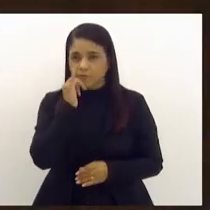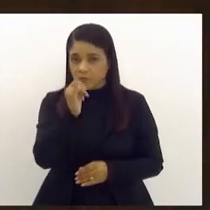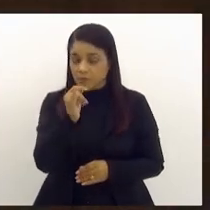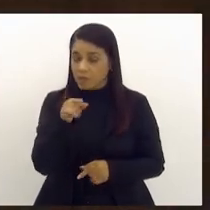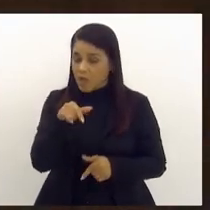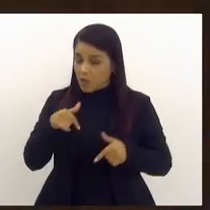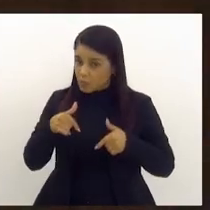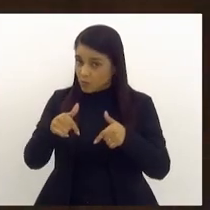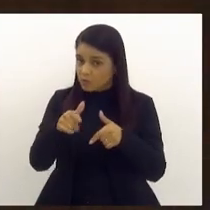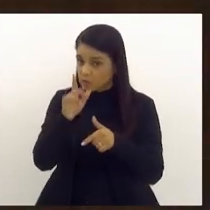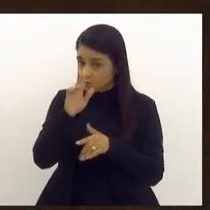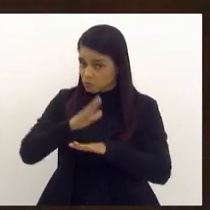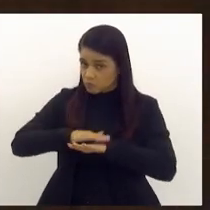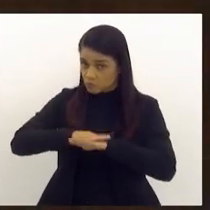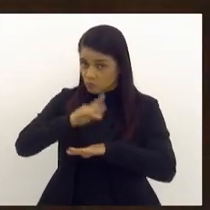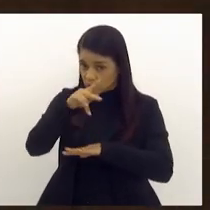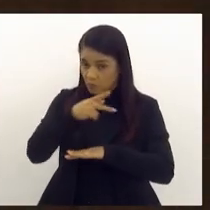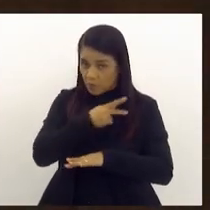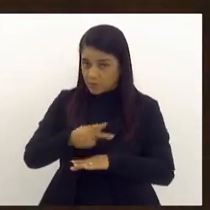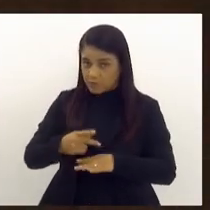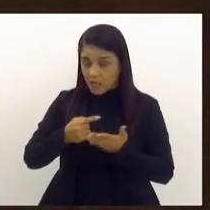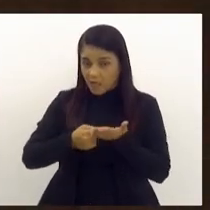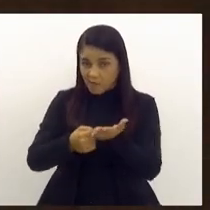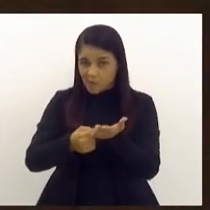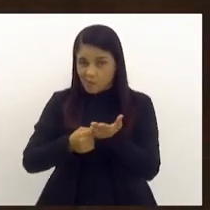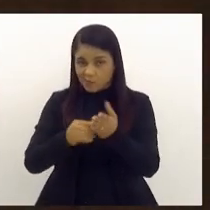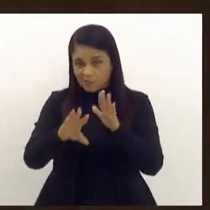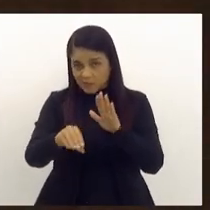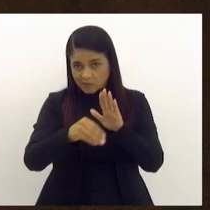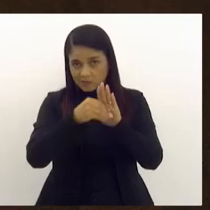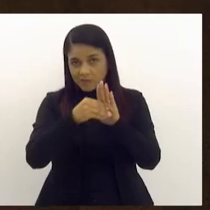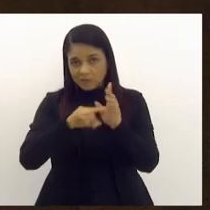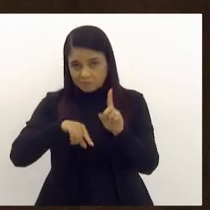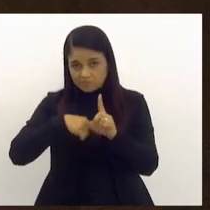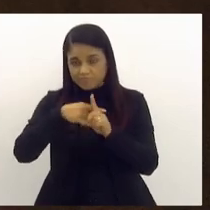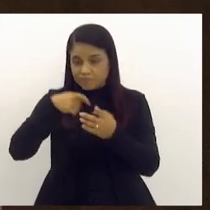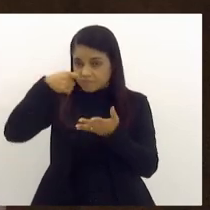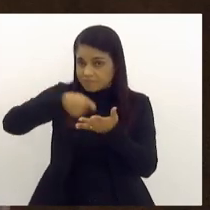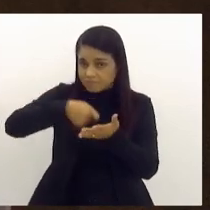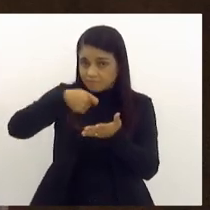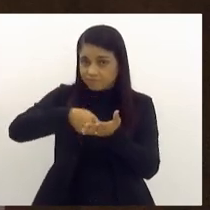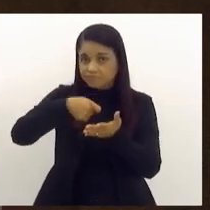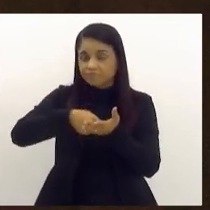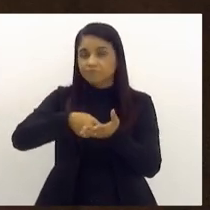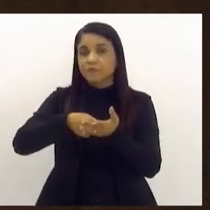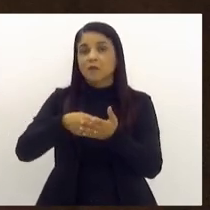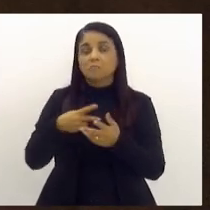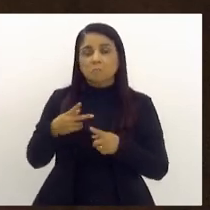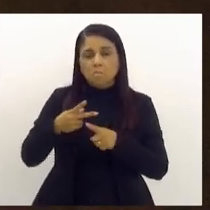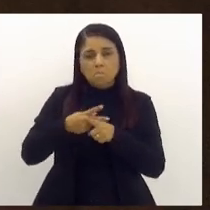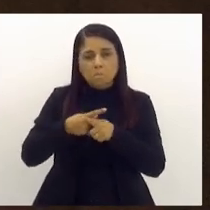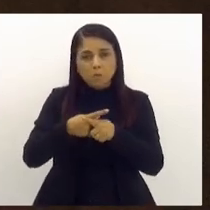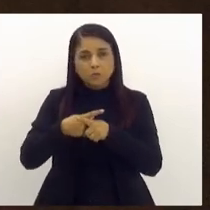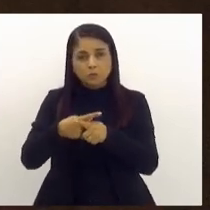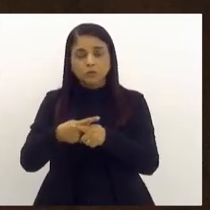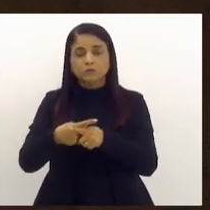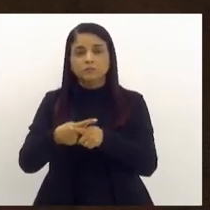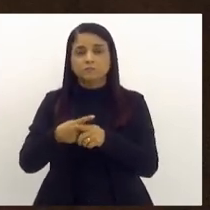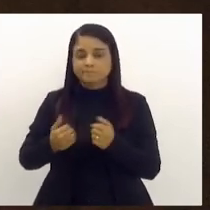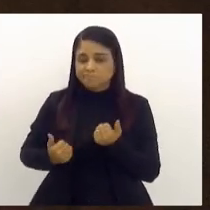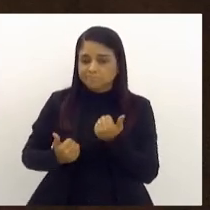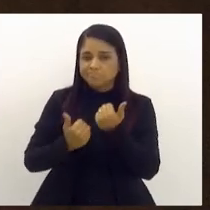Vossa Excelência na condução desse acordo das emendas impositivas, principalmente pela sua busca de dar ao